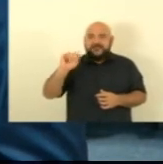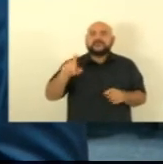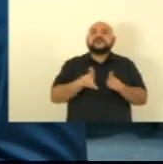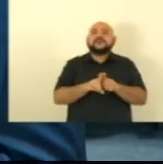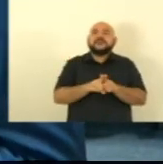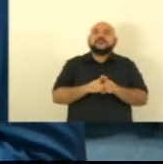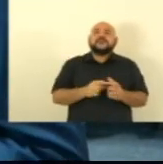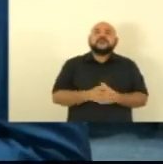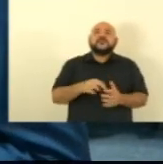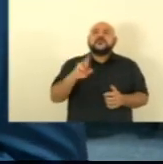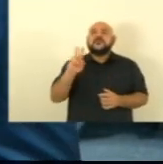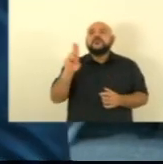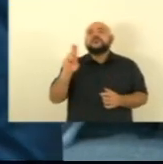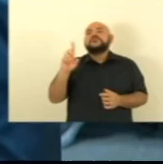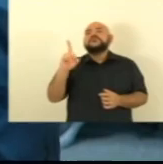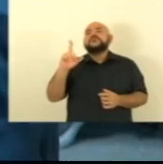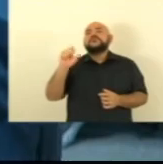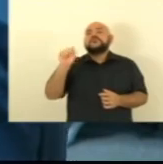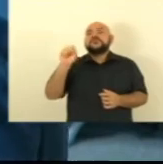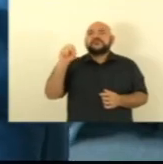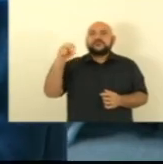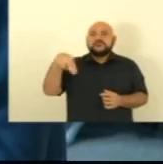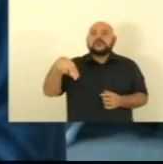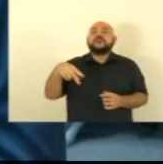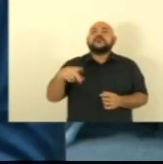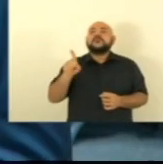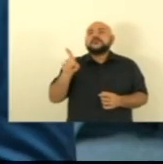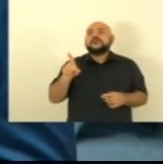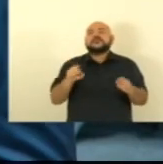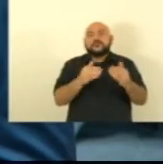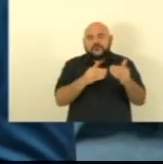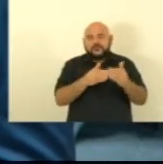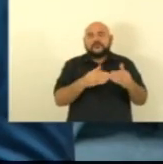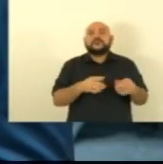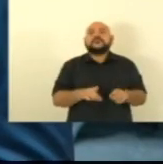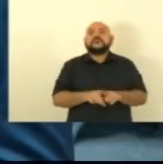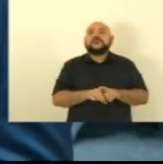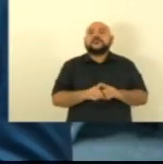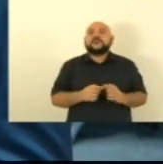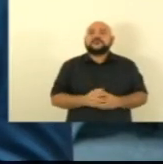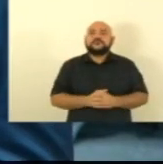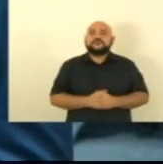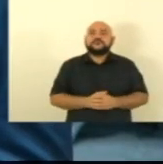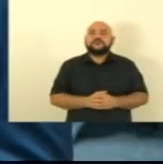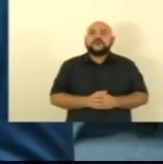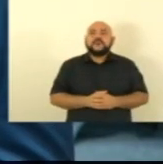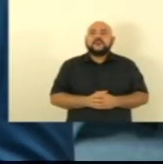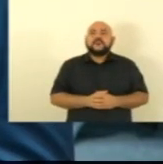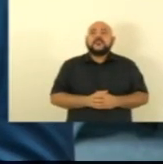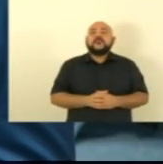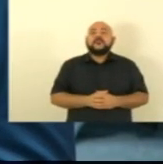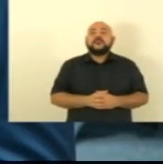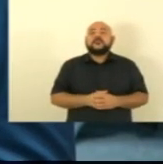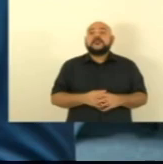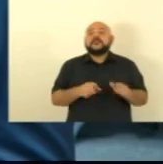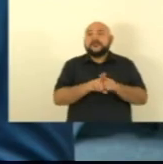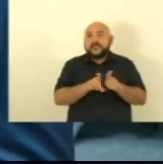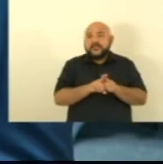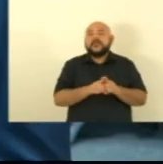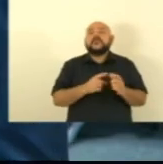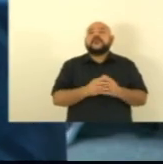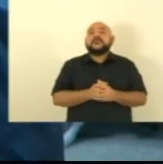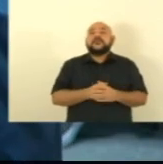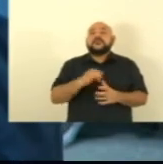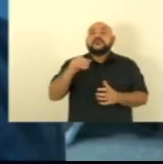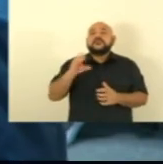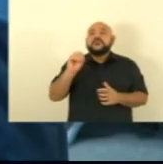deputado Hudson Leal. Deputado Hudson, com relator. Eu voto substituindo o deputado Zé Preto, com relator. Deputado